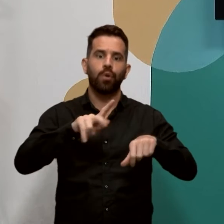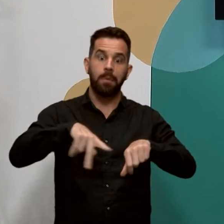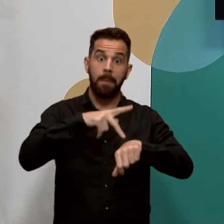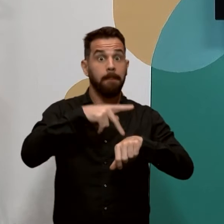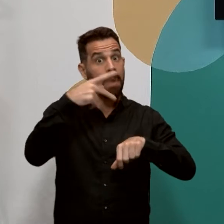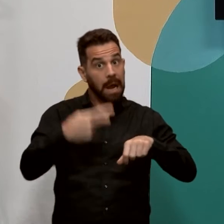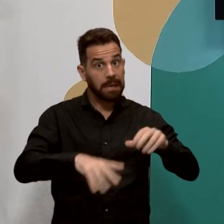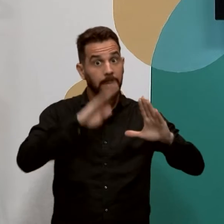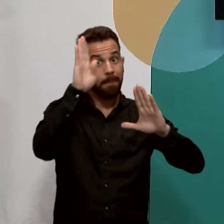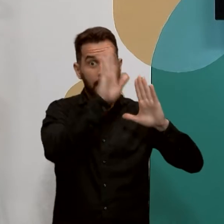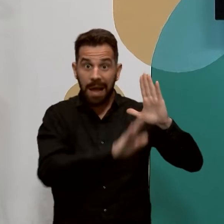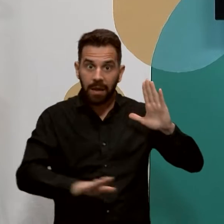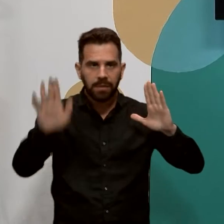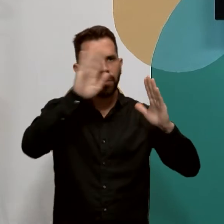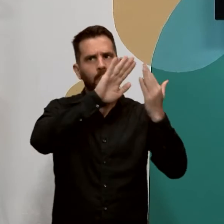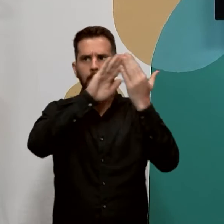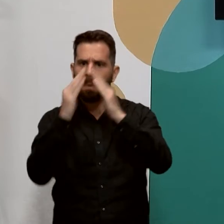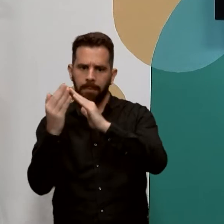que pode participar?